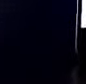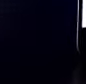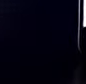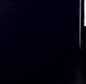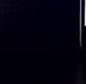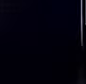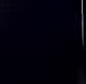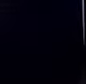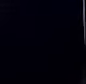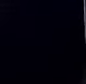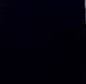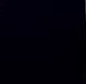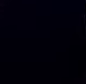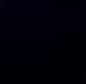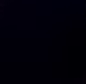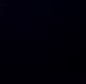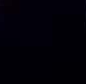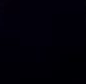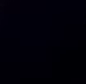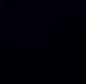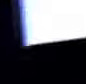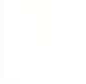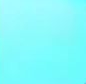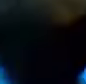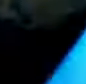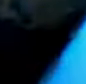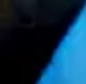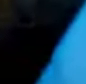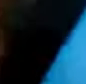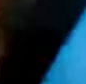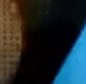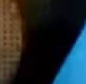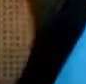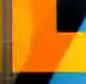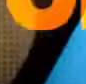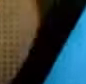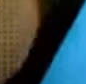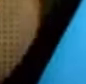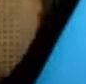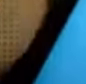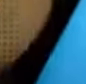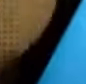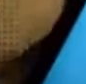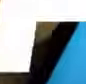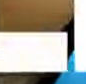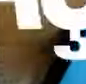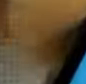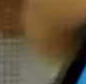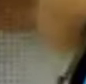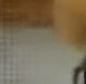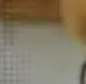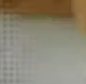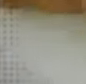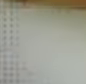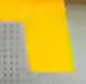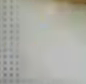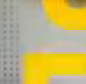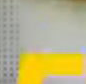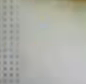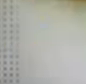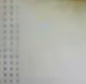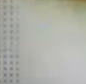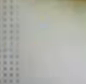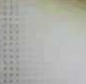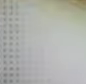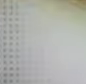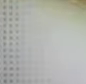resolva um montão de pendências sem sair de casa. Dá para emitir certidões com uma adquitação eleitoral e o